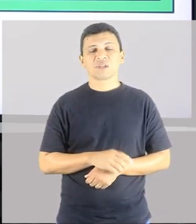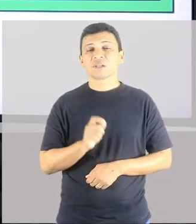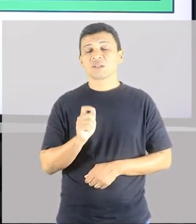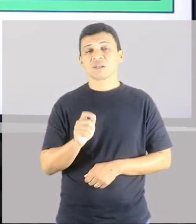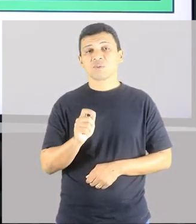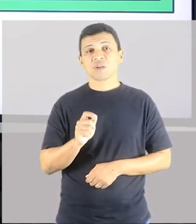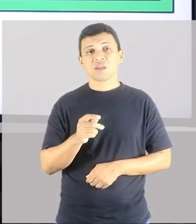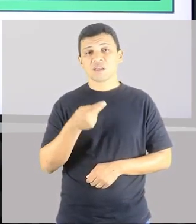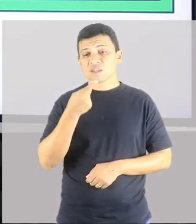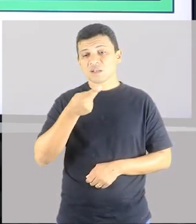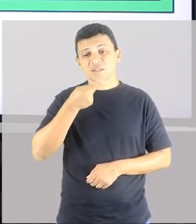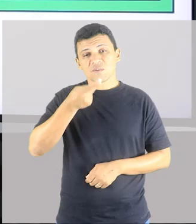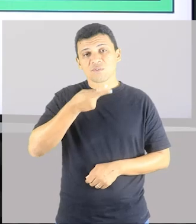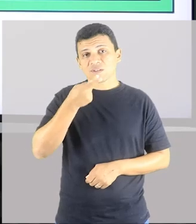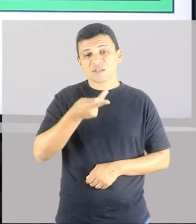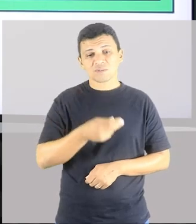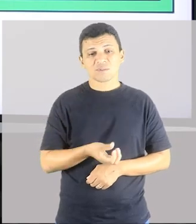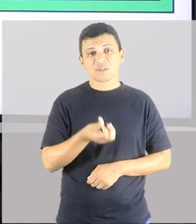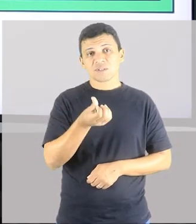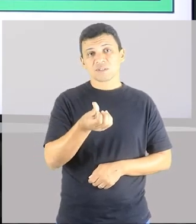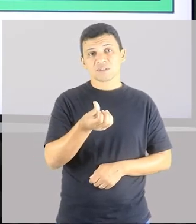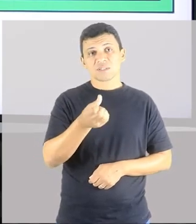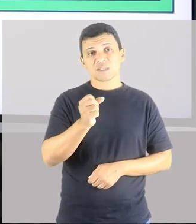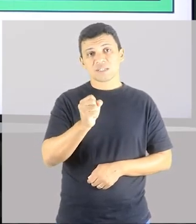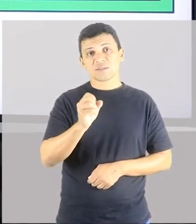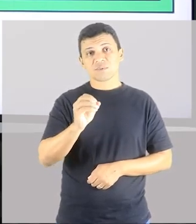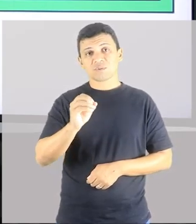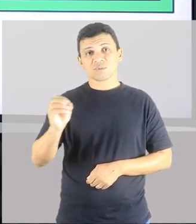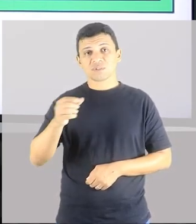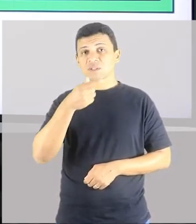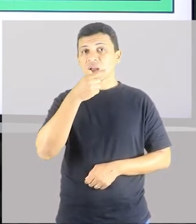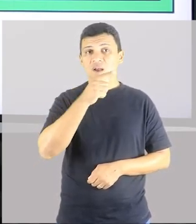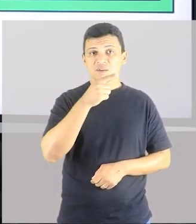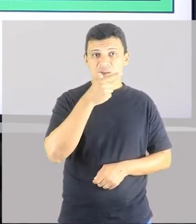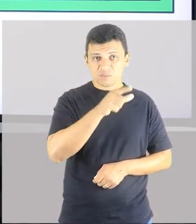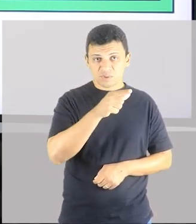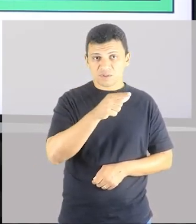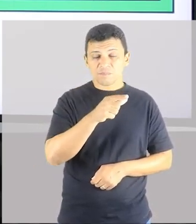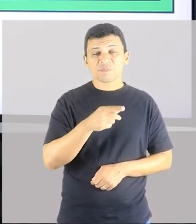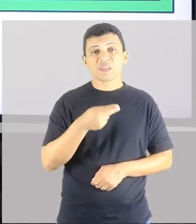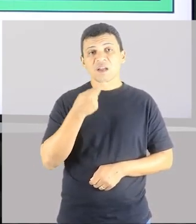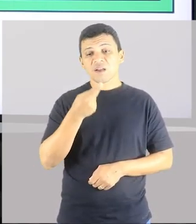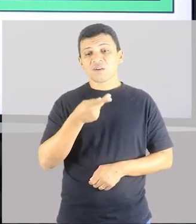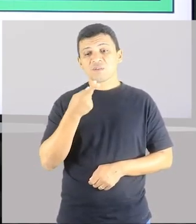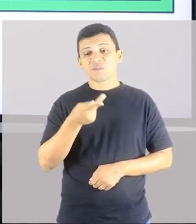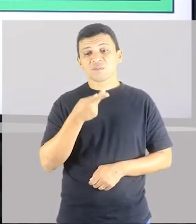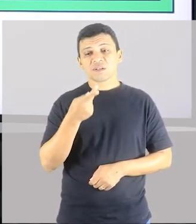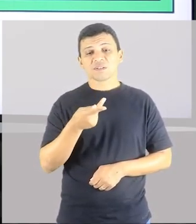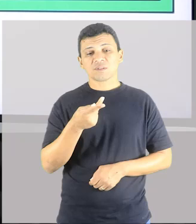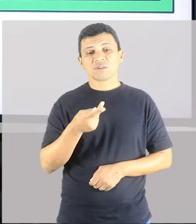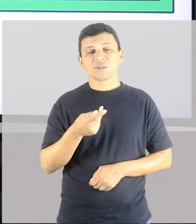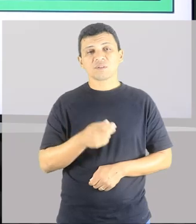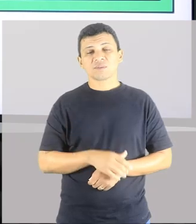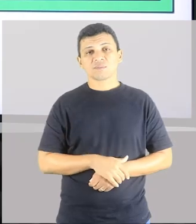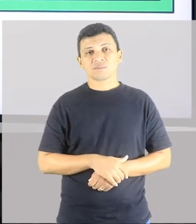são falados. Esses 6.800 idiomas ou línguas são faladas em